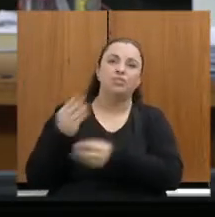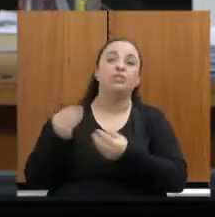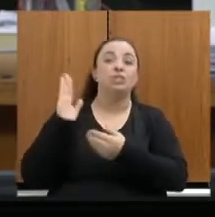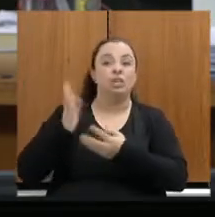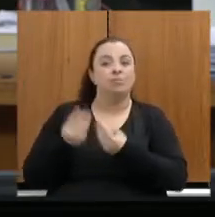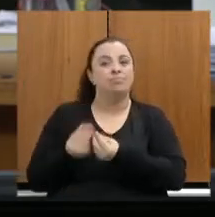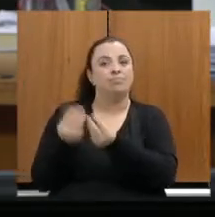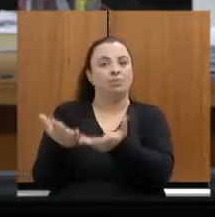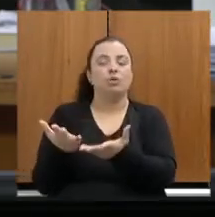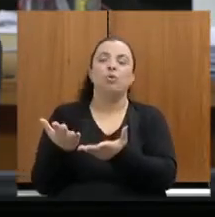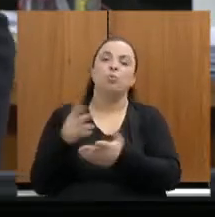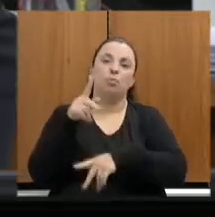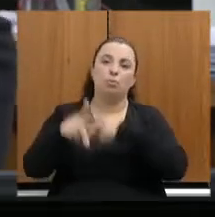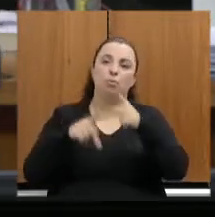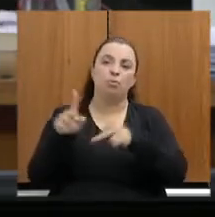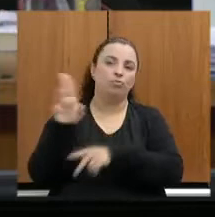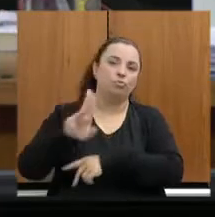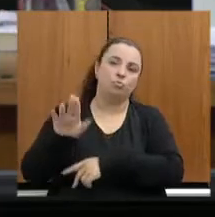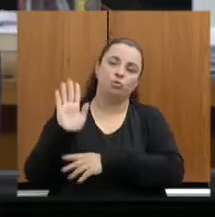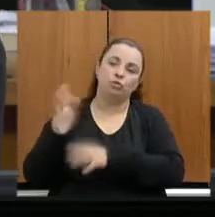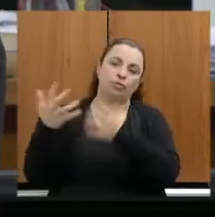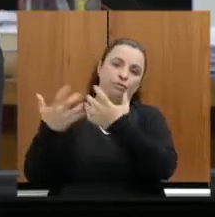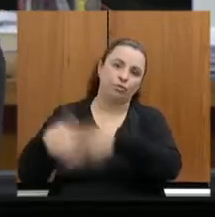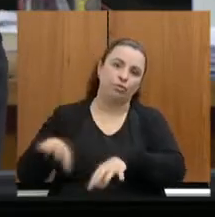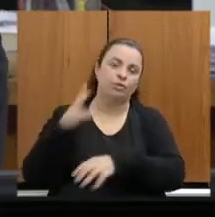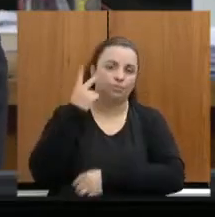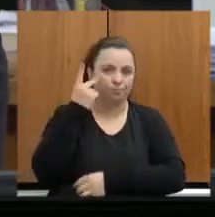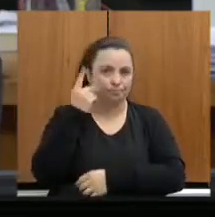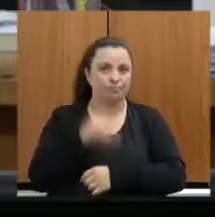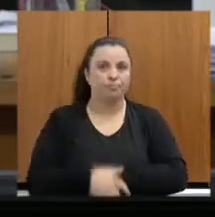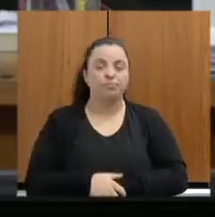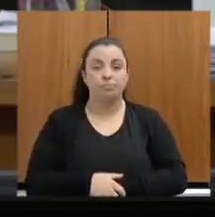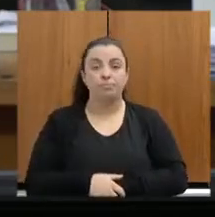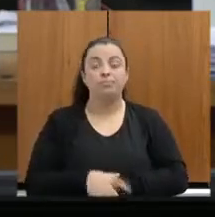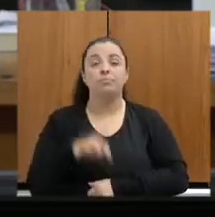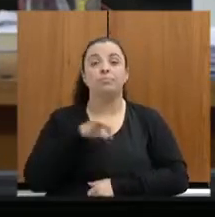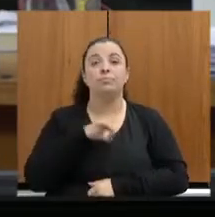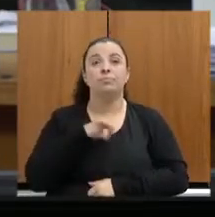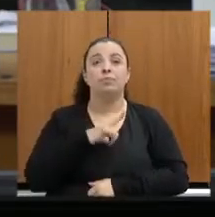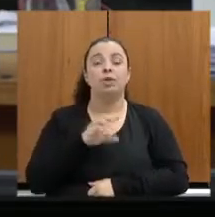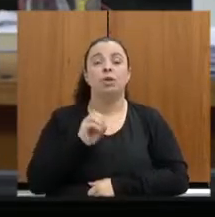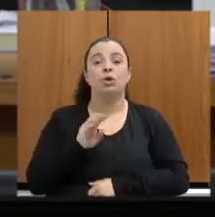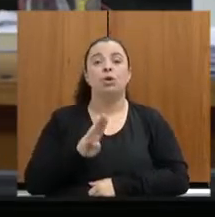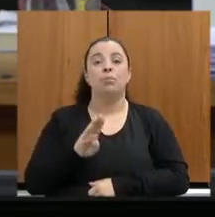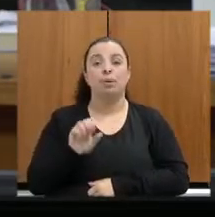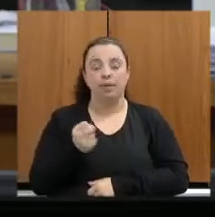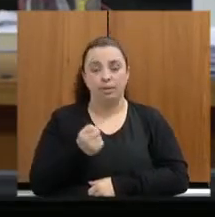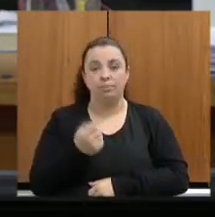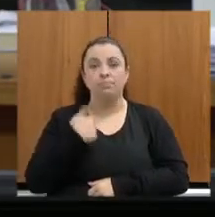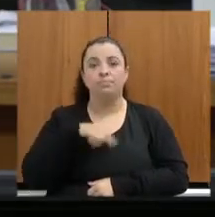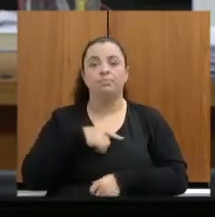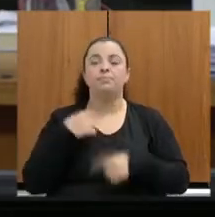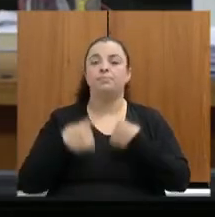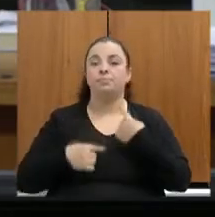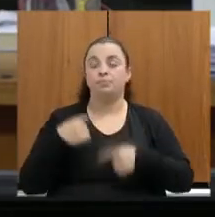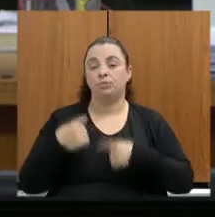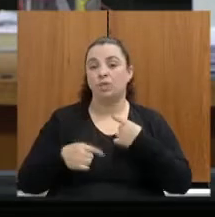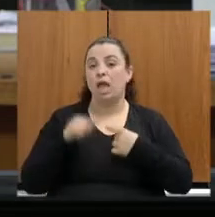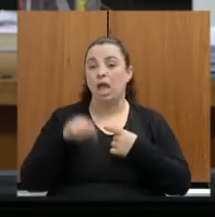e pode passar além da UBS dentro da nossa política ela foi